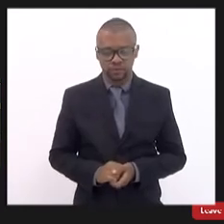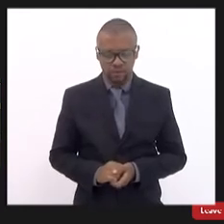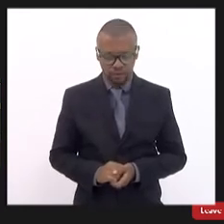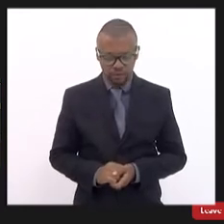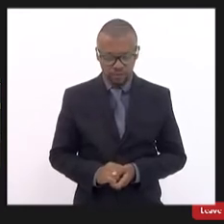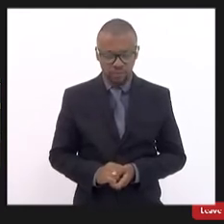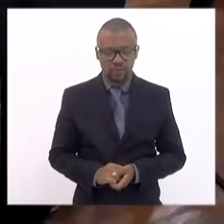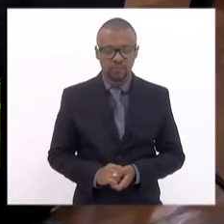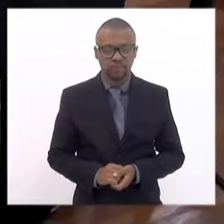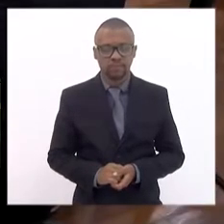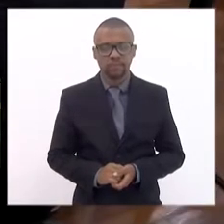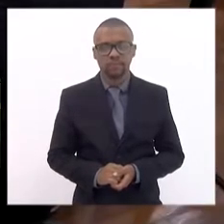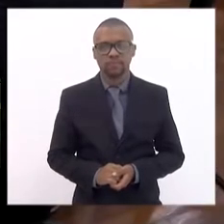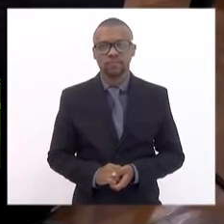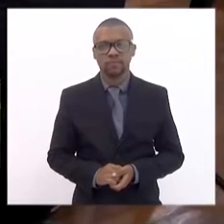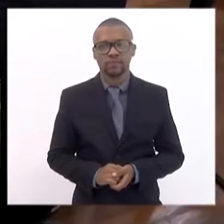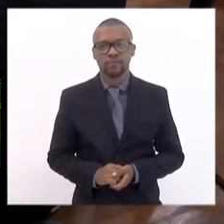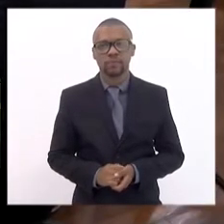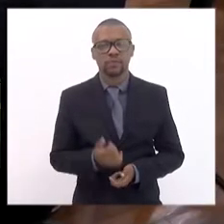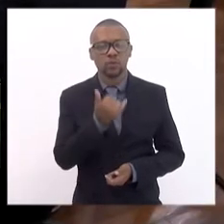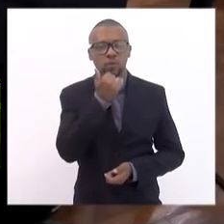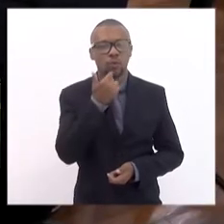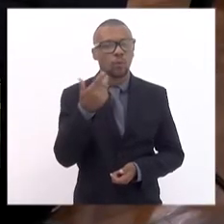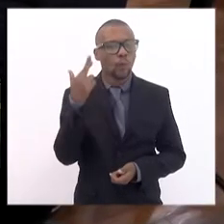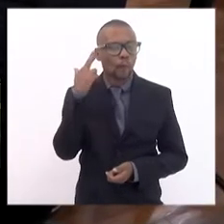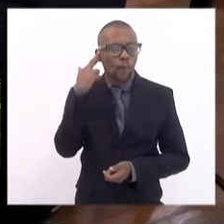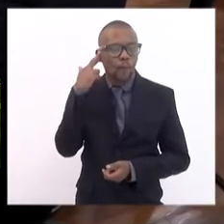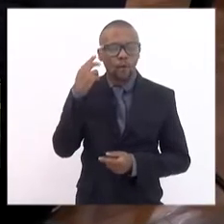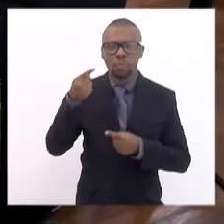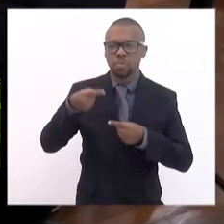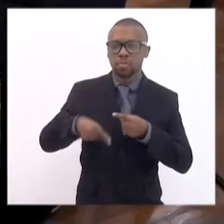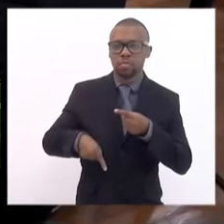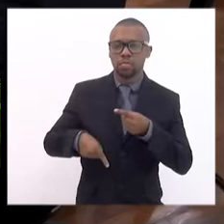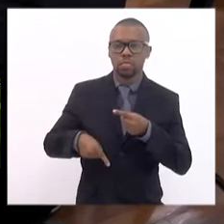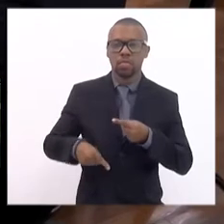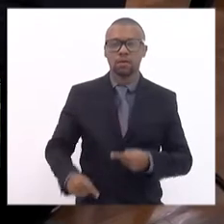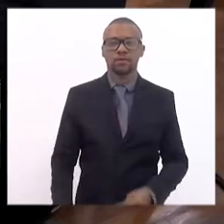Falou muito longe do microfone. Tá, vamos lá, vamos retomar.